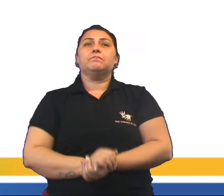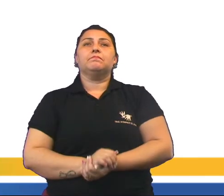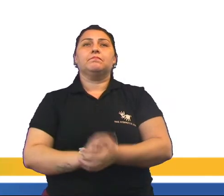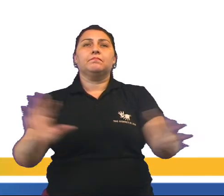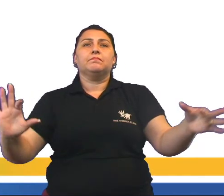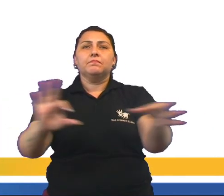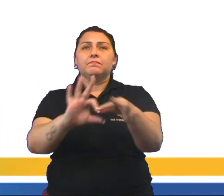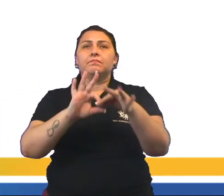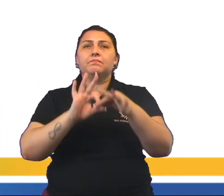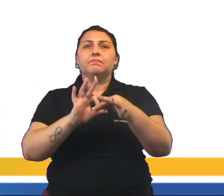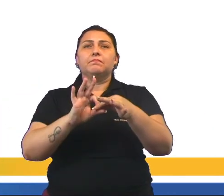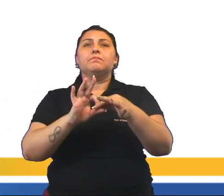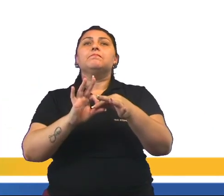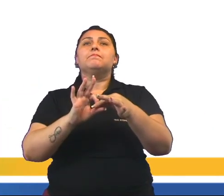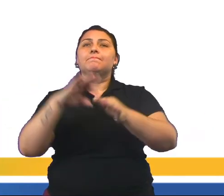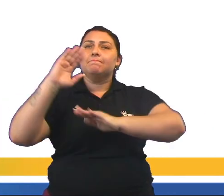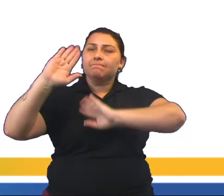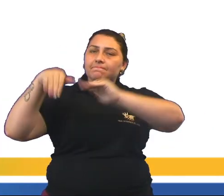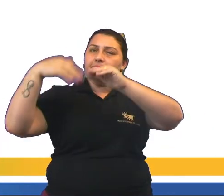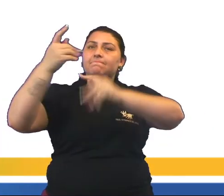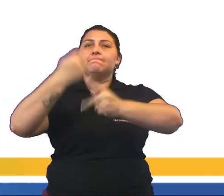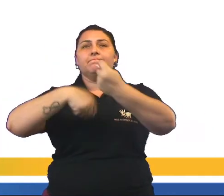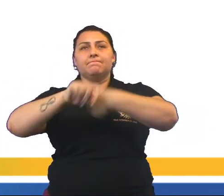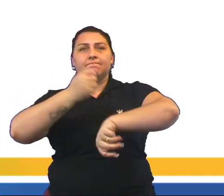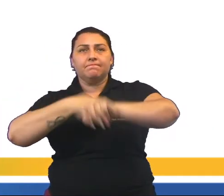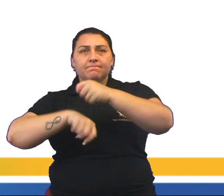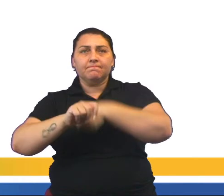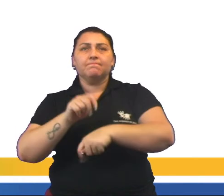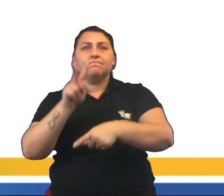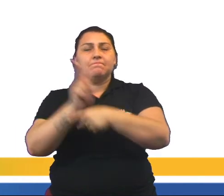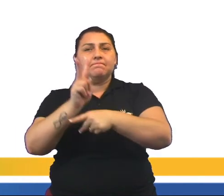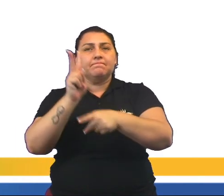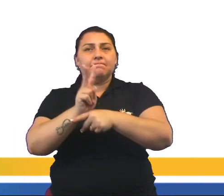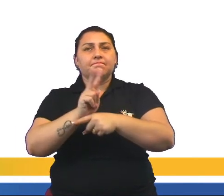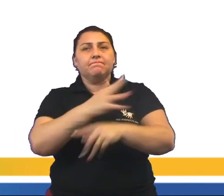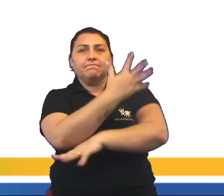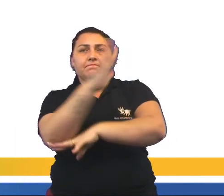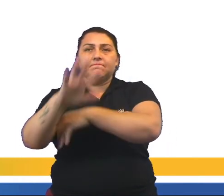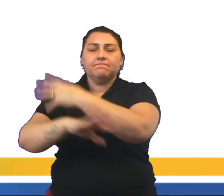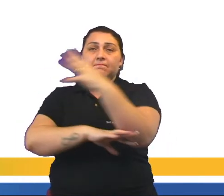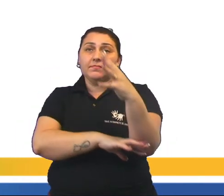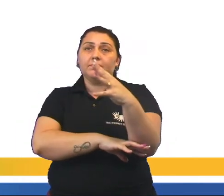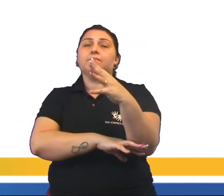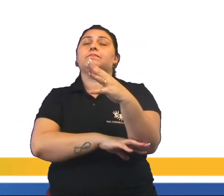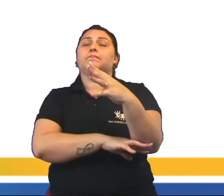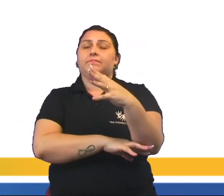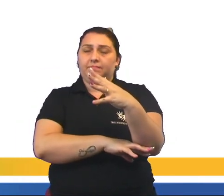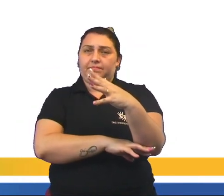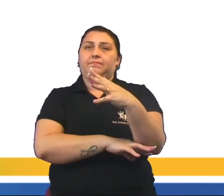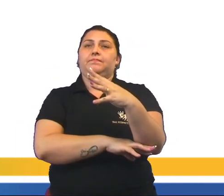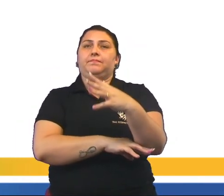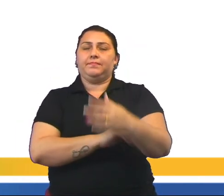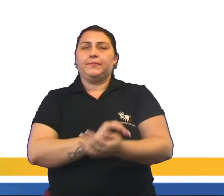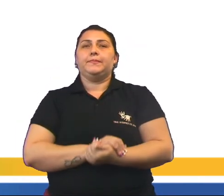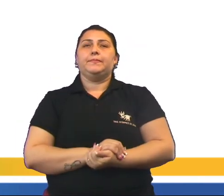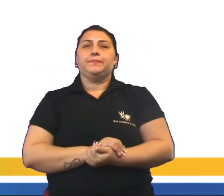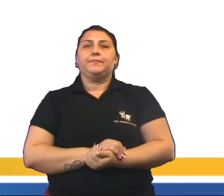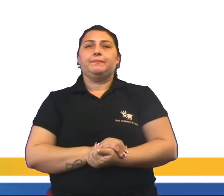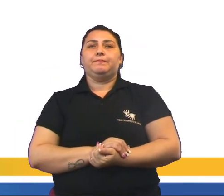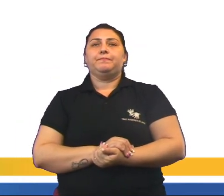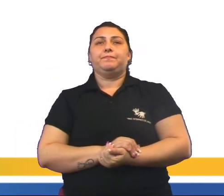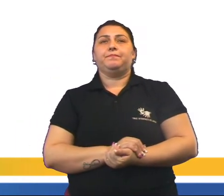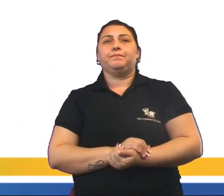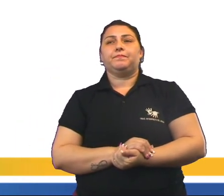Olha só, se você marcou aí a letra E, você acertou, né? Nós temos aí que conciliar entre os ideais de desenvolvimento econômico e